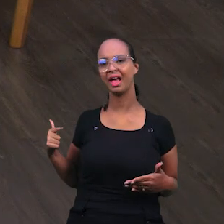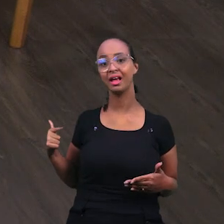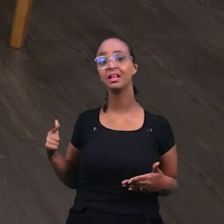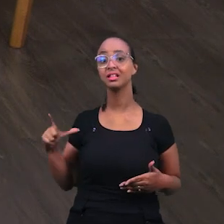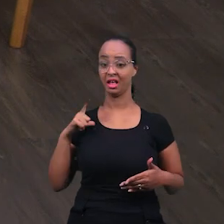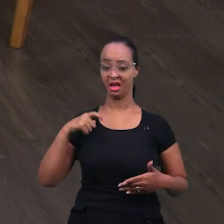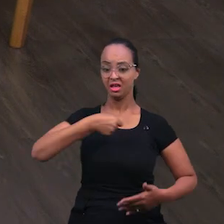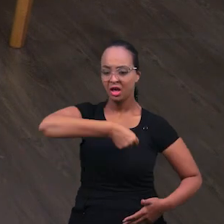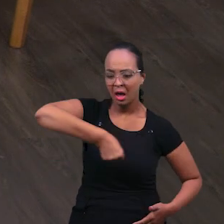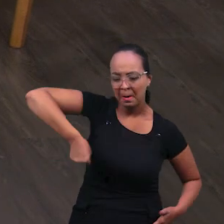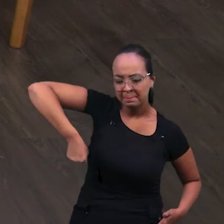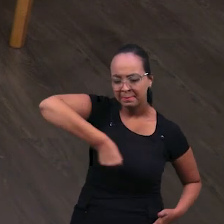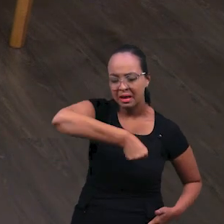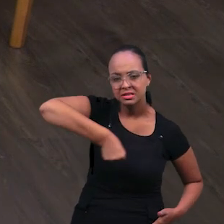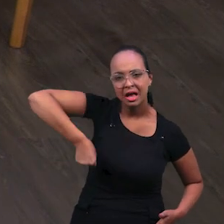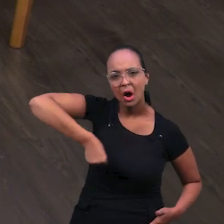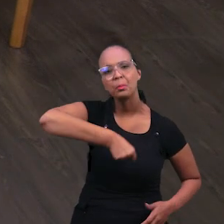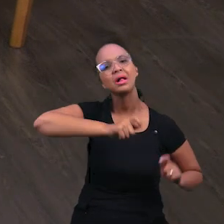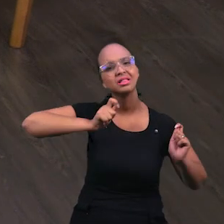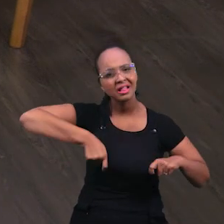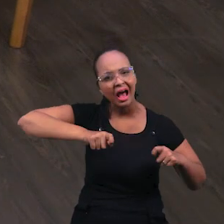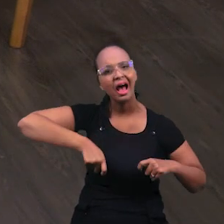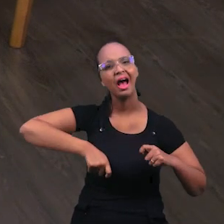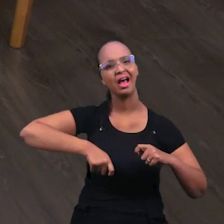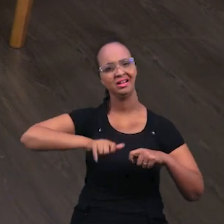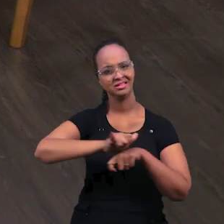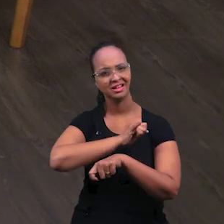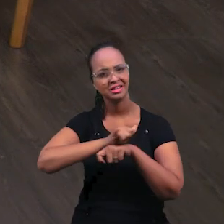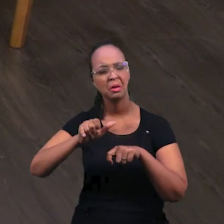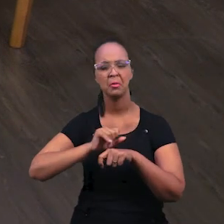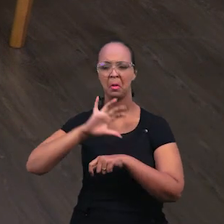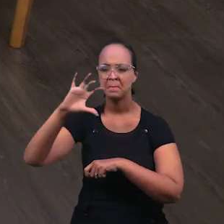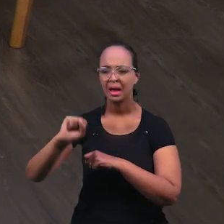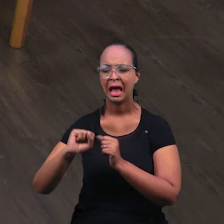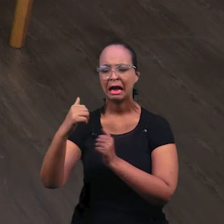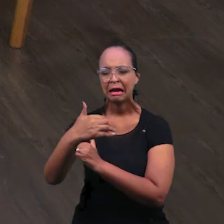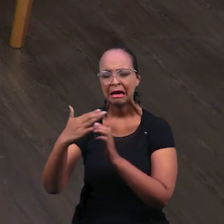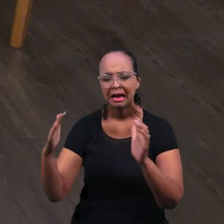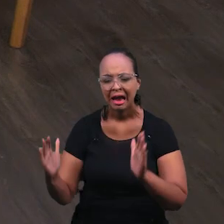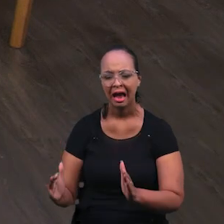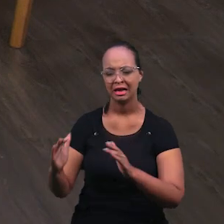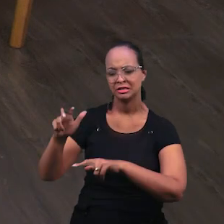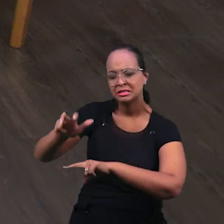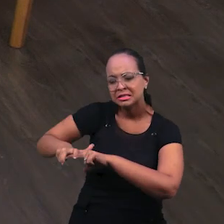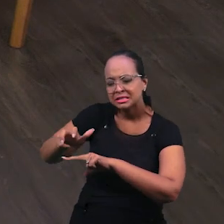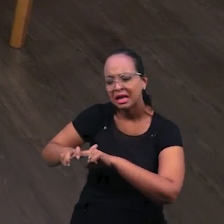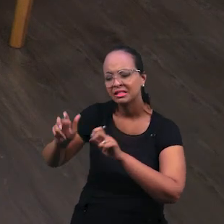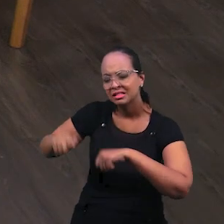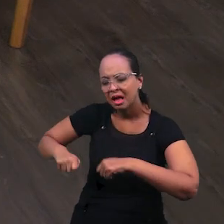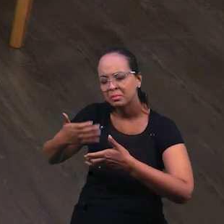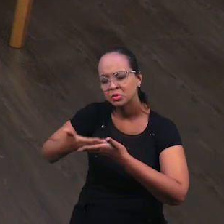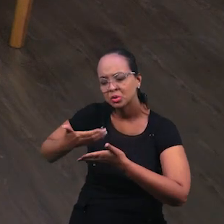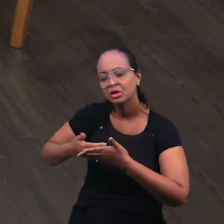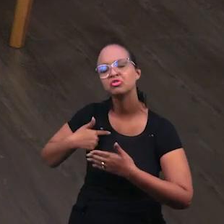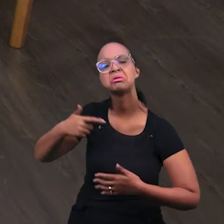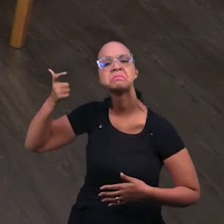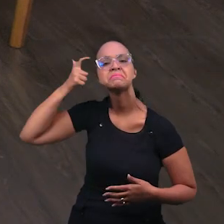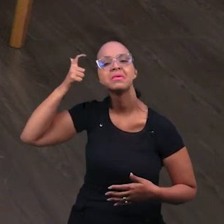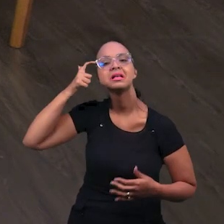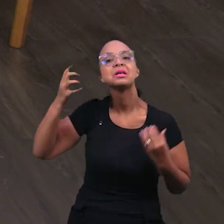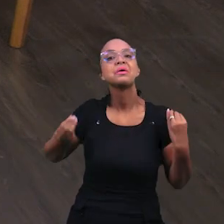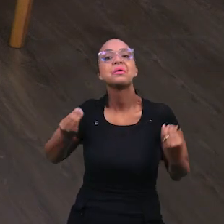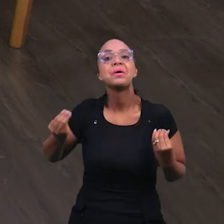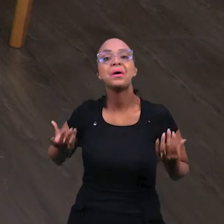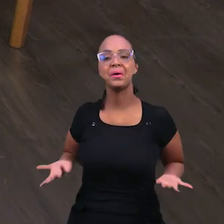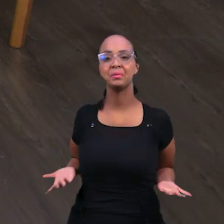que tem a tábua de passar roupa. Então, a Fernanda foi até de caixotes. Então, assim, a gente pensa nesse público, né?